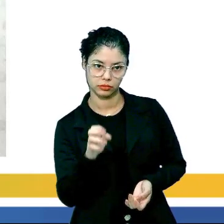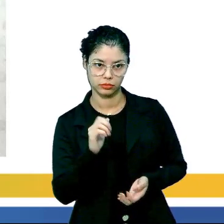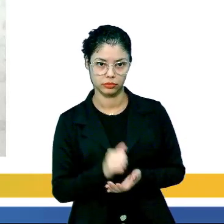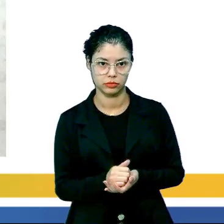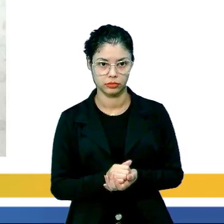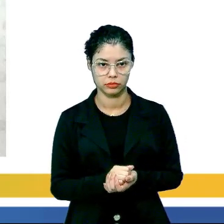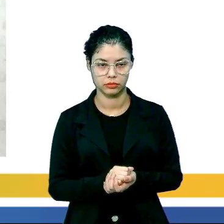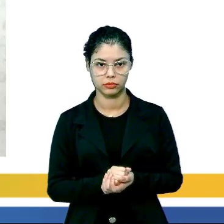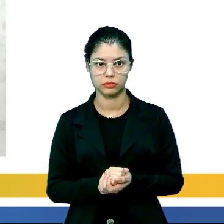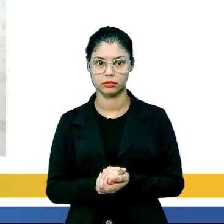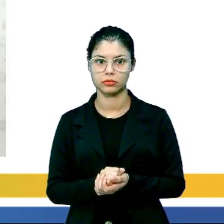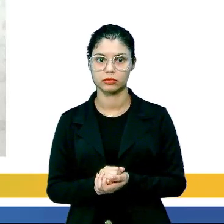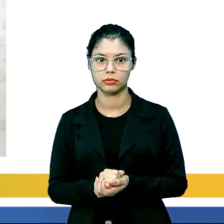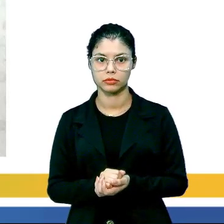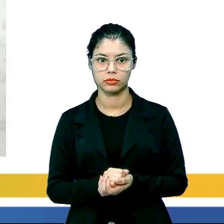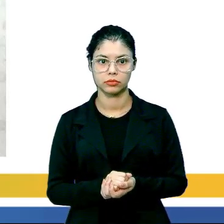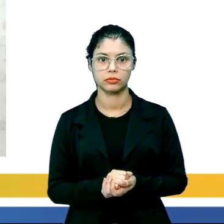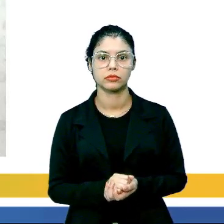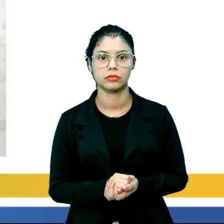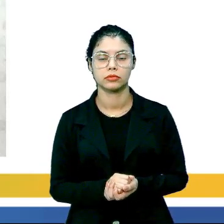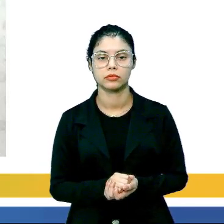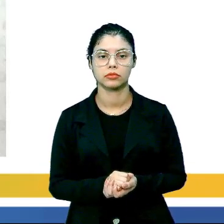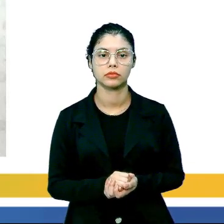disciplinando-as, inclusive